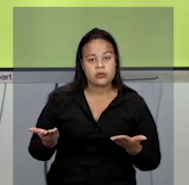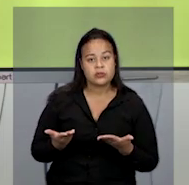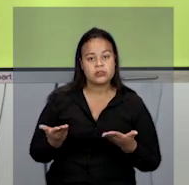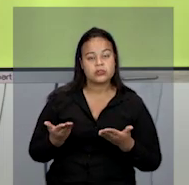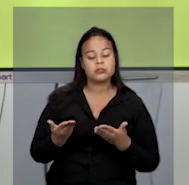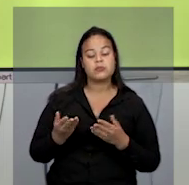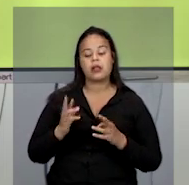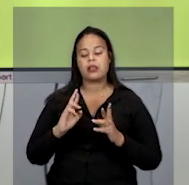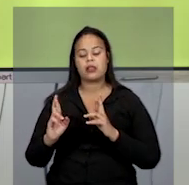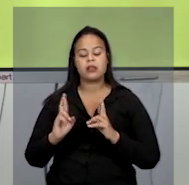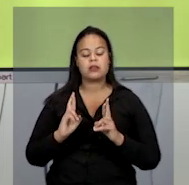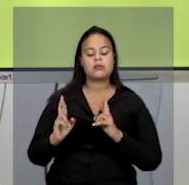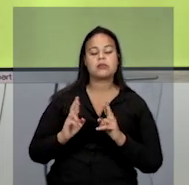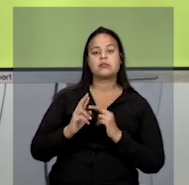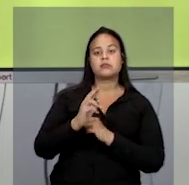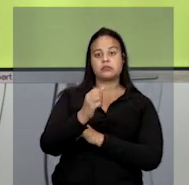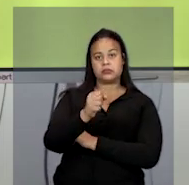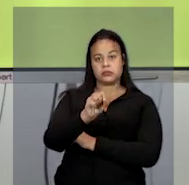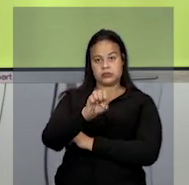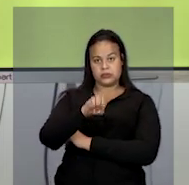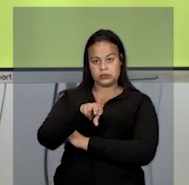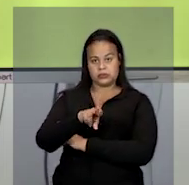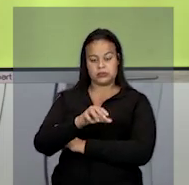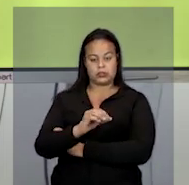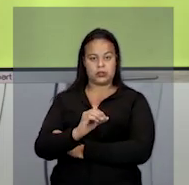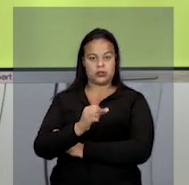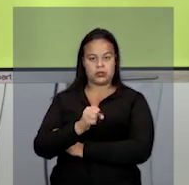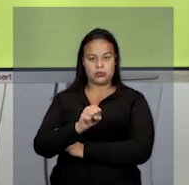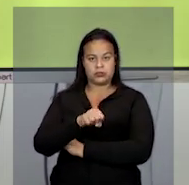três relações, de seno, cosseno e tangente.